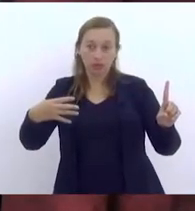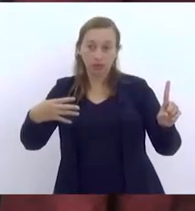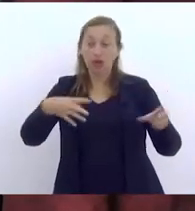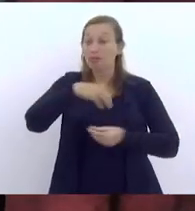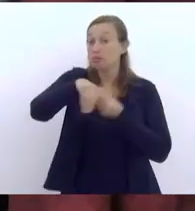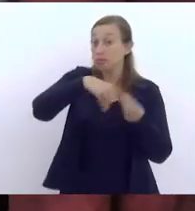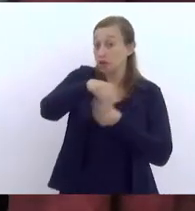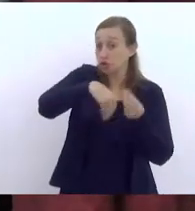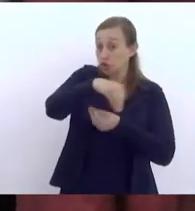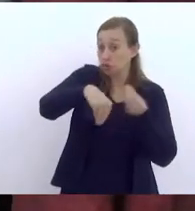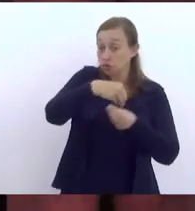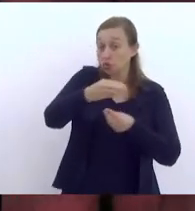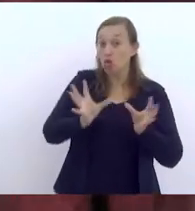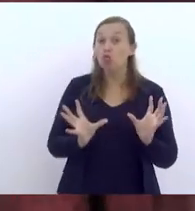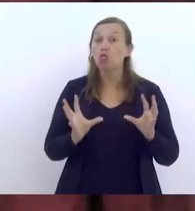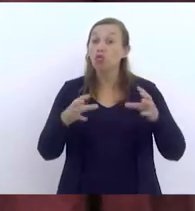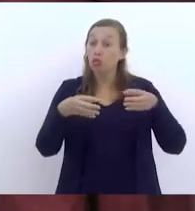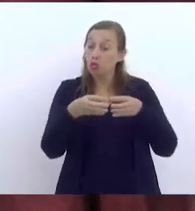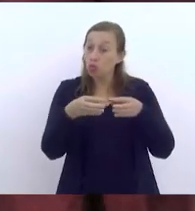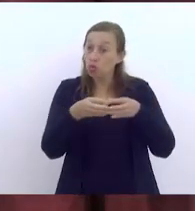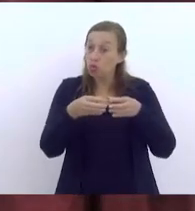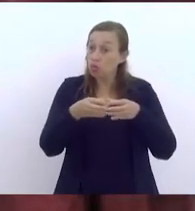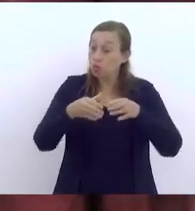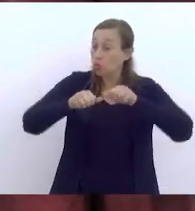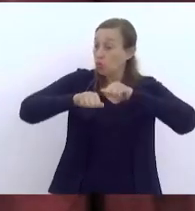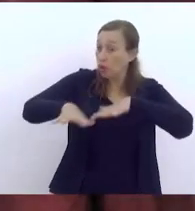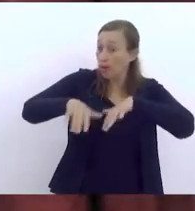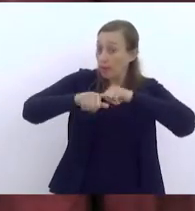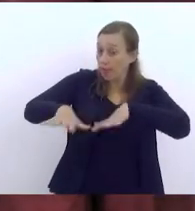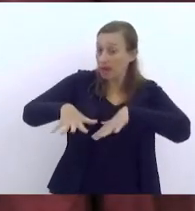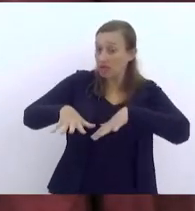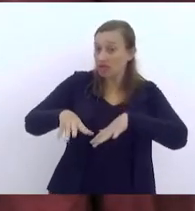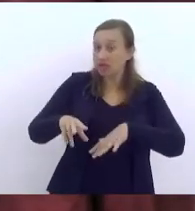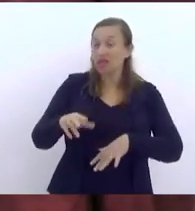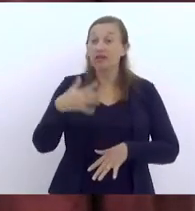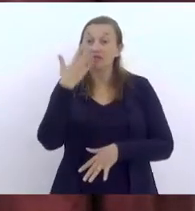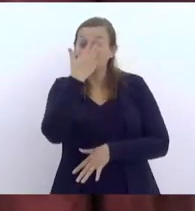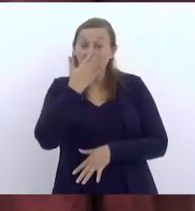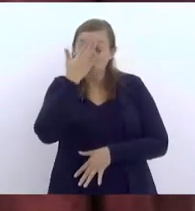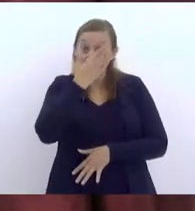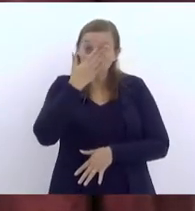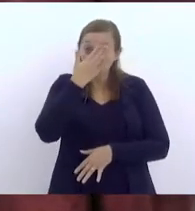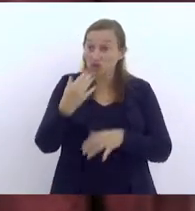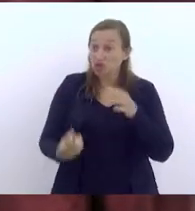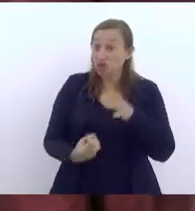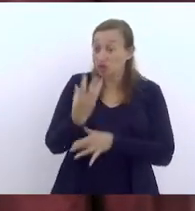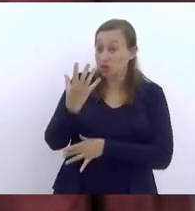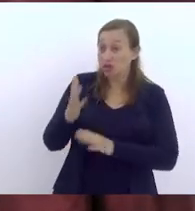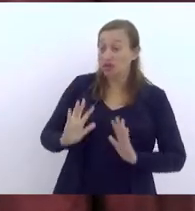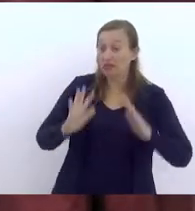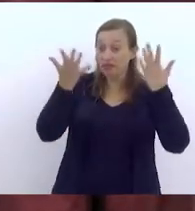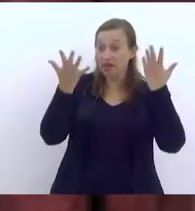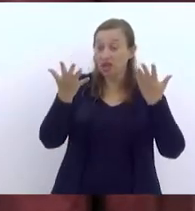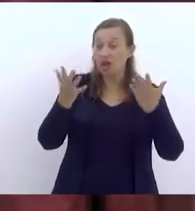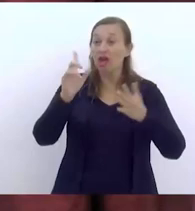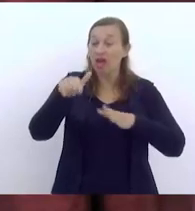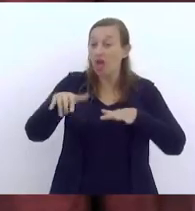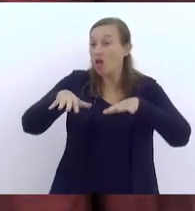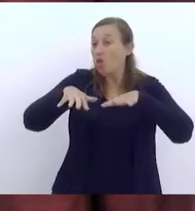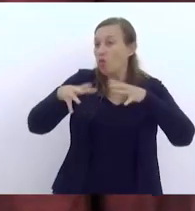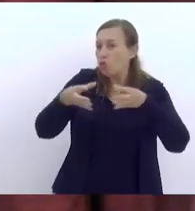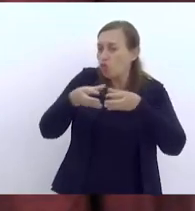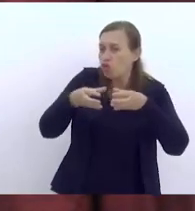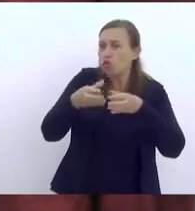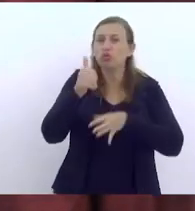misto. Um grupo da Marcha das Vadias, que organiza esse evento, é um grupo de mulheres,